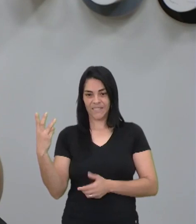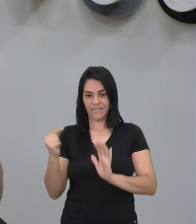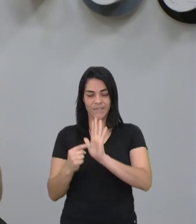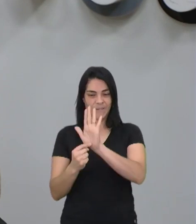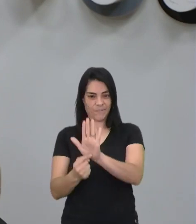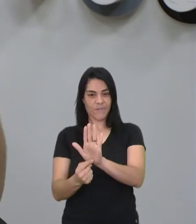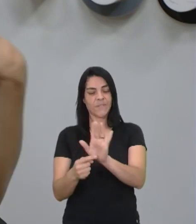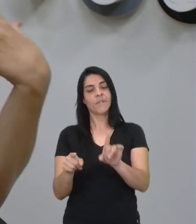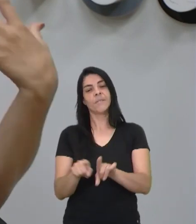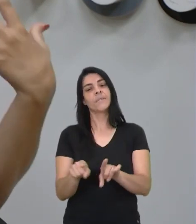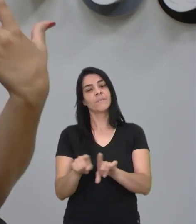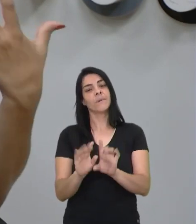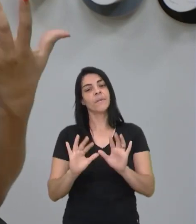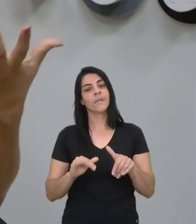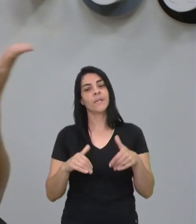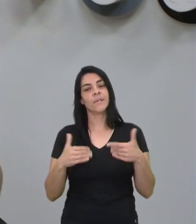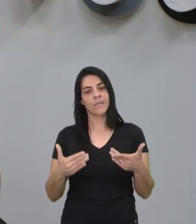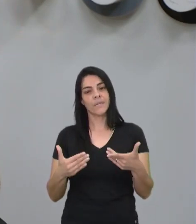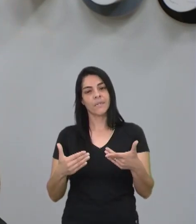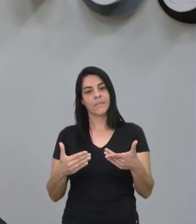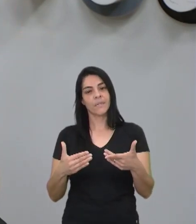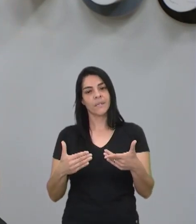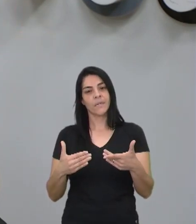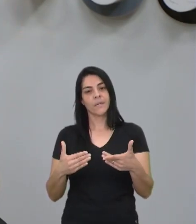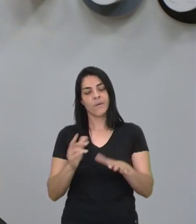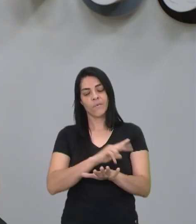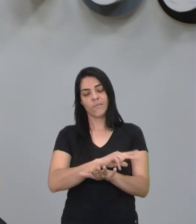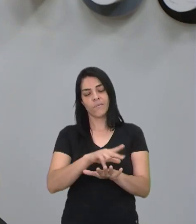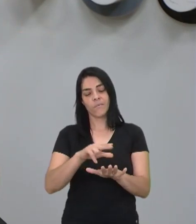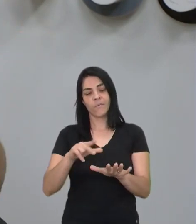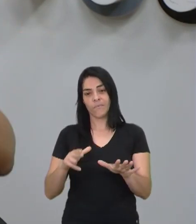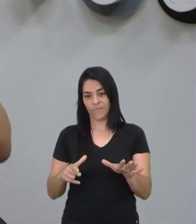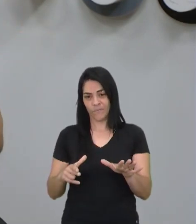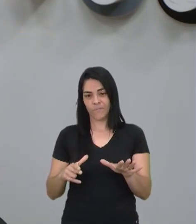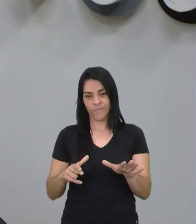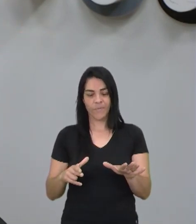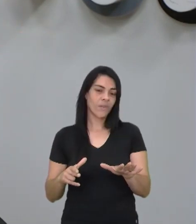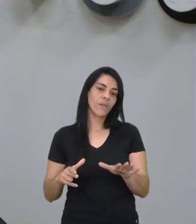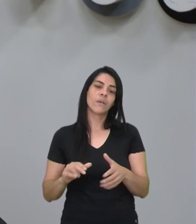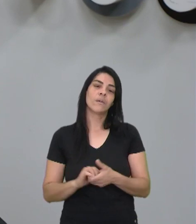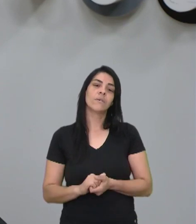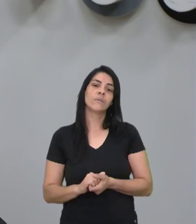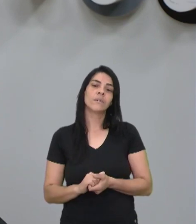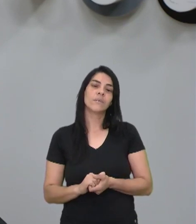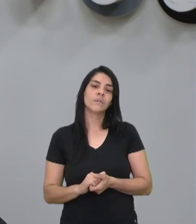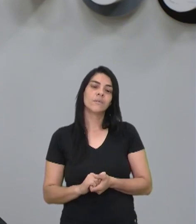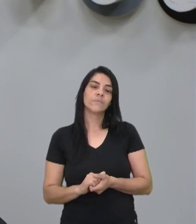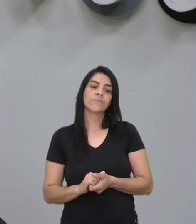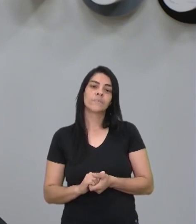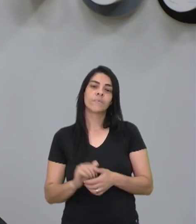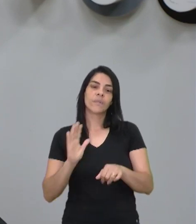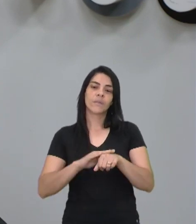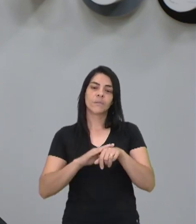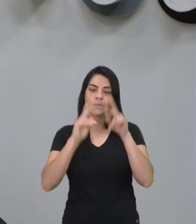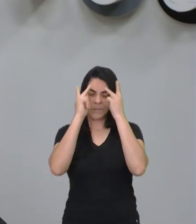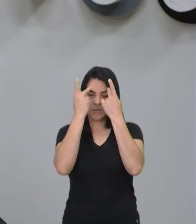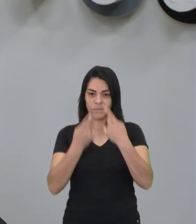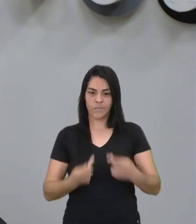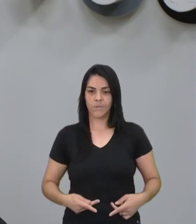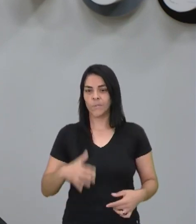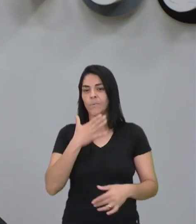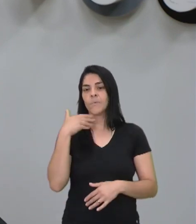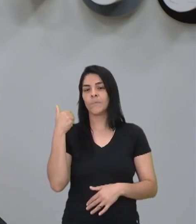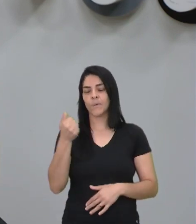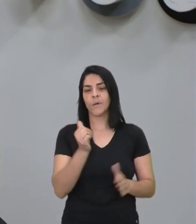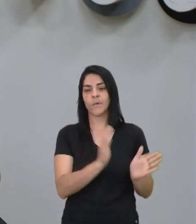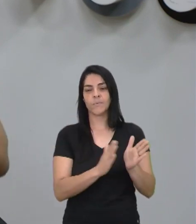eles também. Então, a gente diversificou bastante, né? Então, aí, para deixar claro que as ações humanas, para melhorar esse processo,